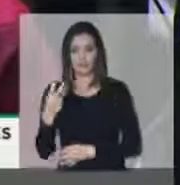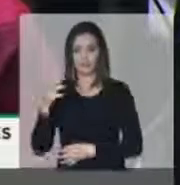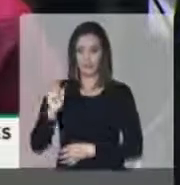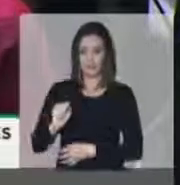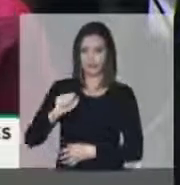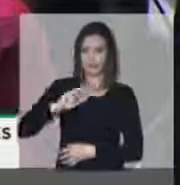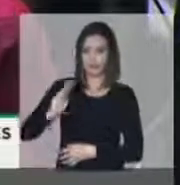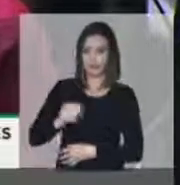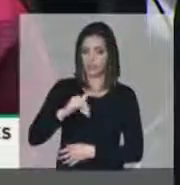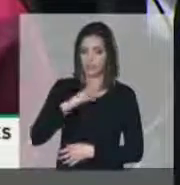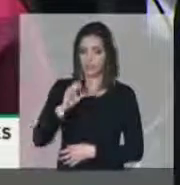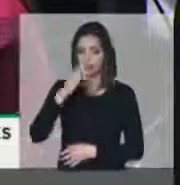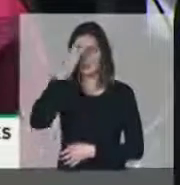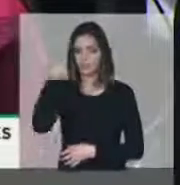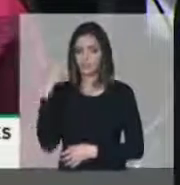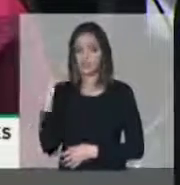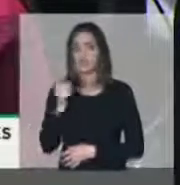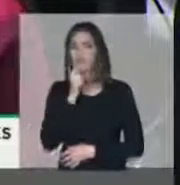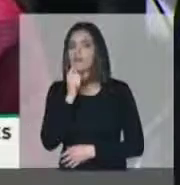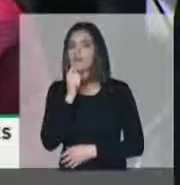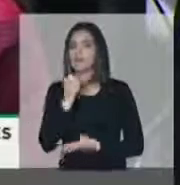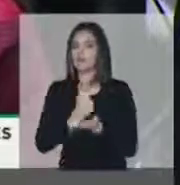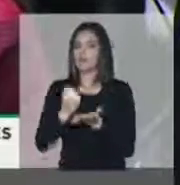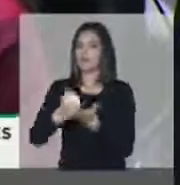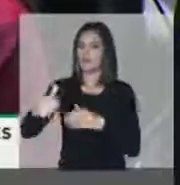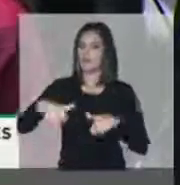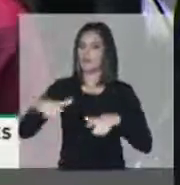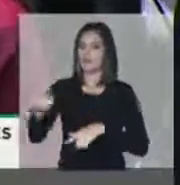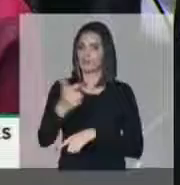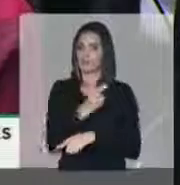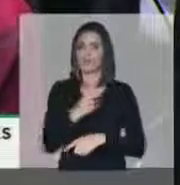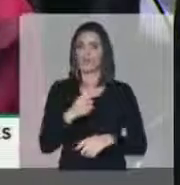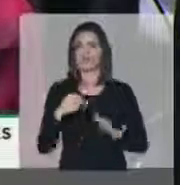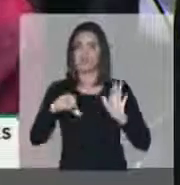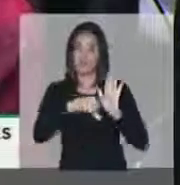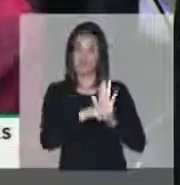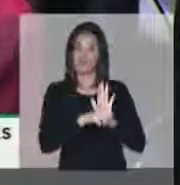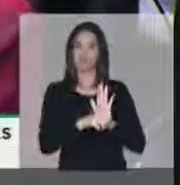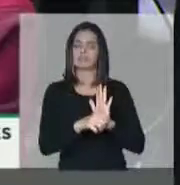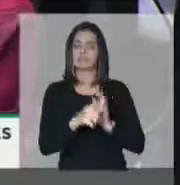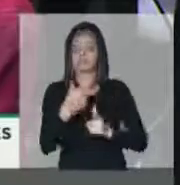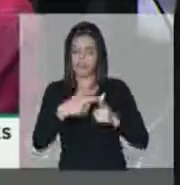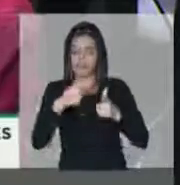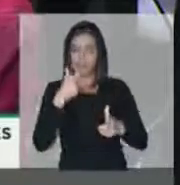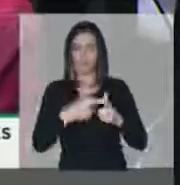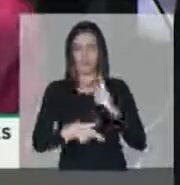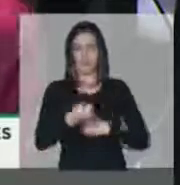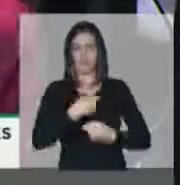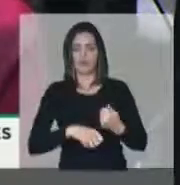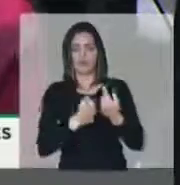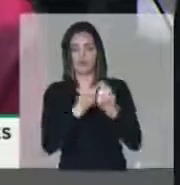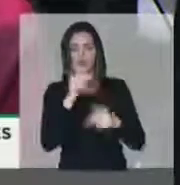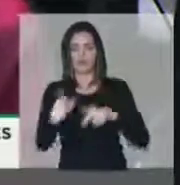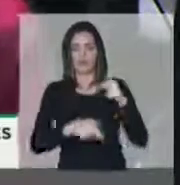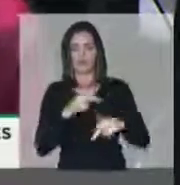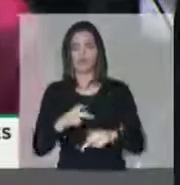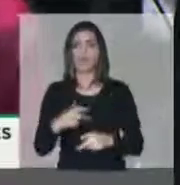na informalidade. Nós vivemos uma das piores crises econômicas para o povo, porque os ricos estão mais ricos, os bancos com